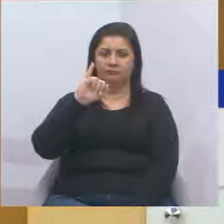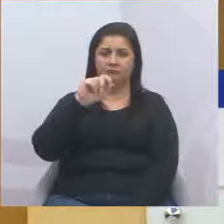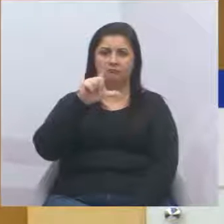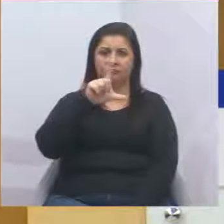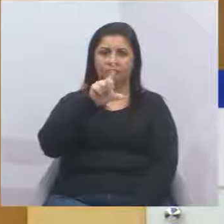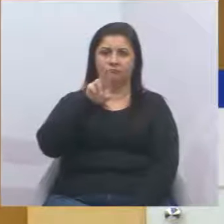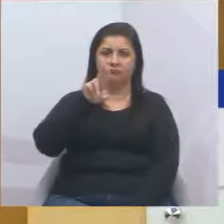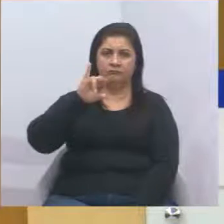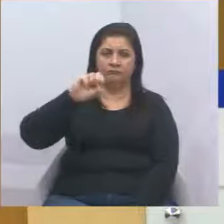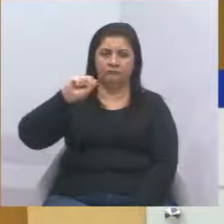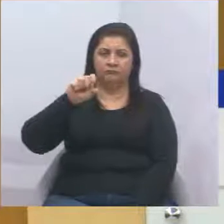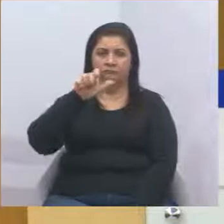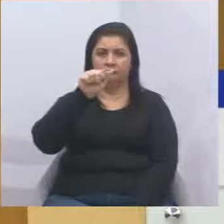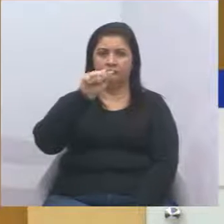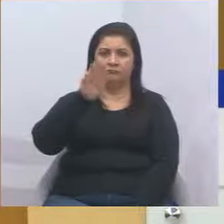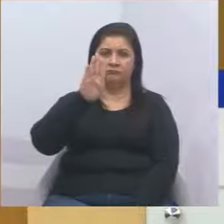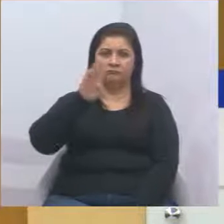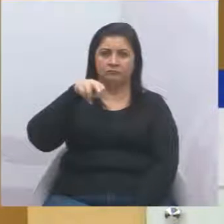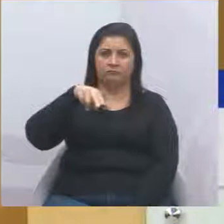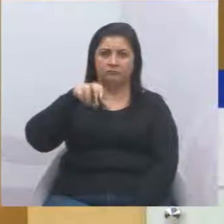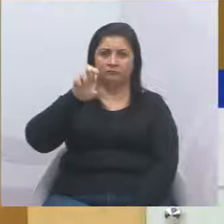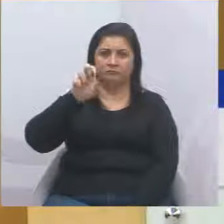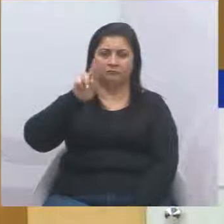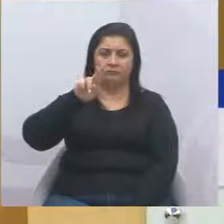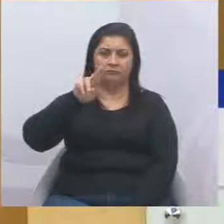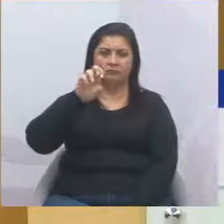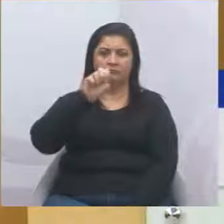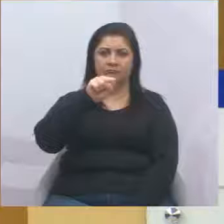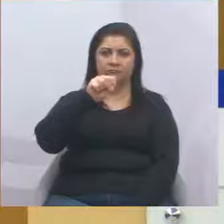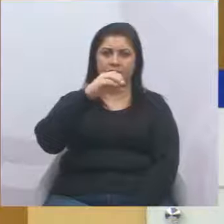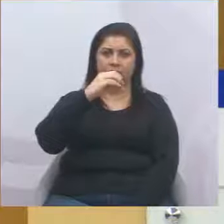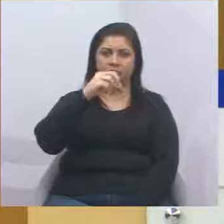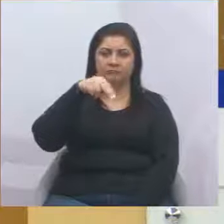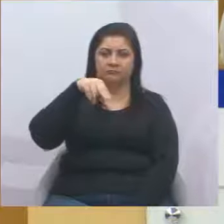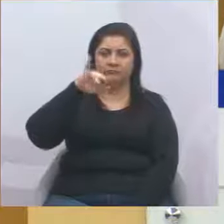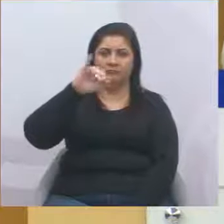Madureira, Rogério Timóteo e Sônia Patas Amizade.